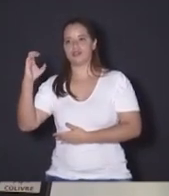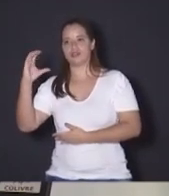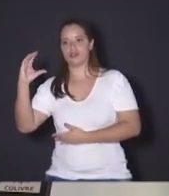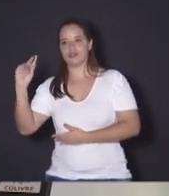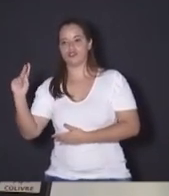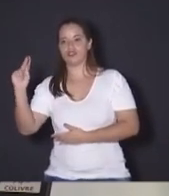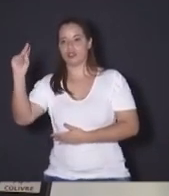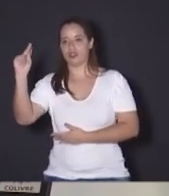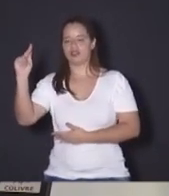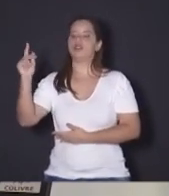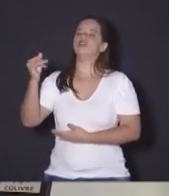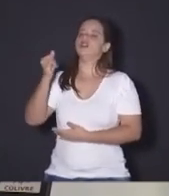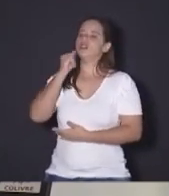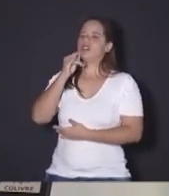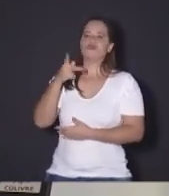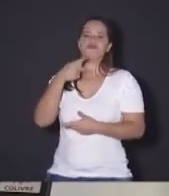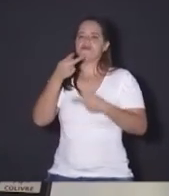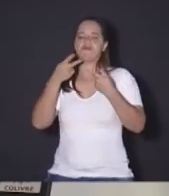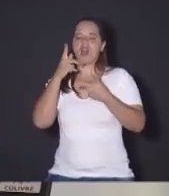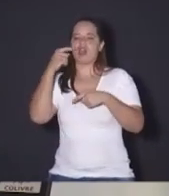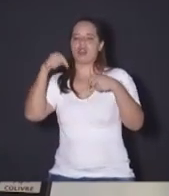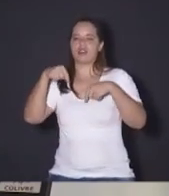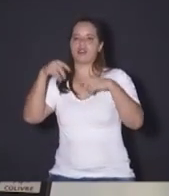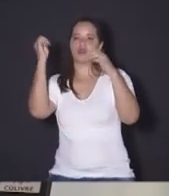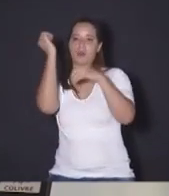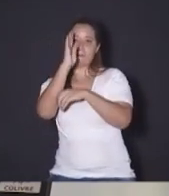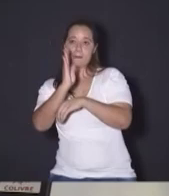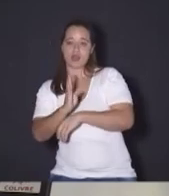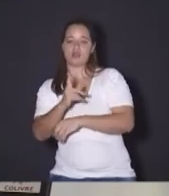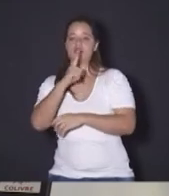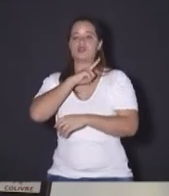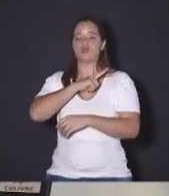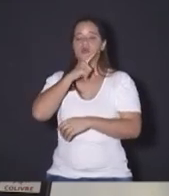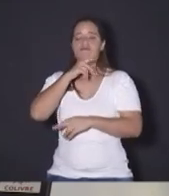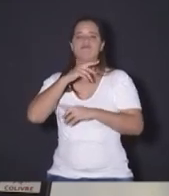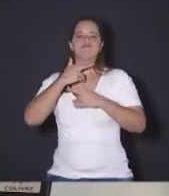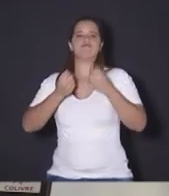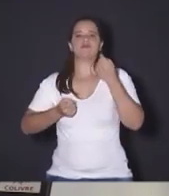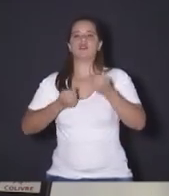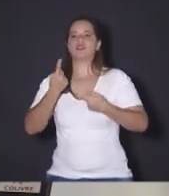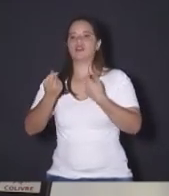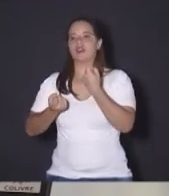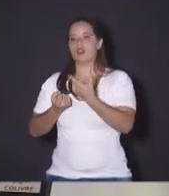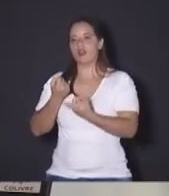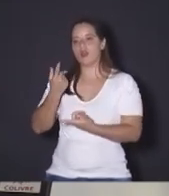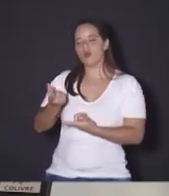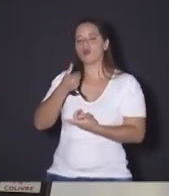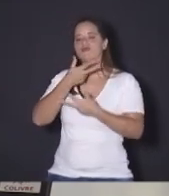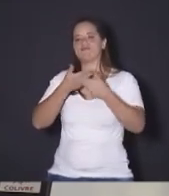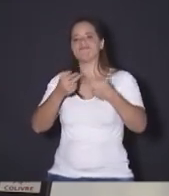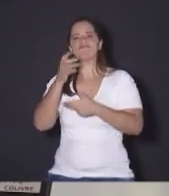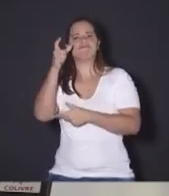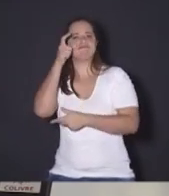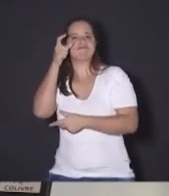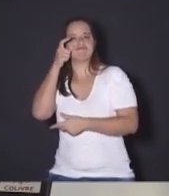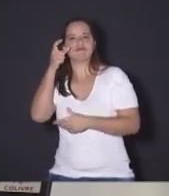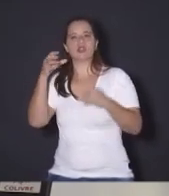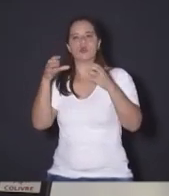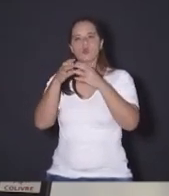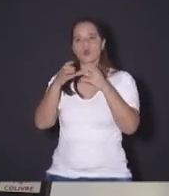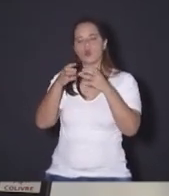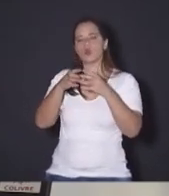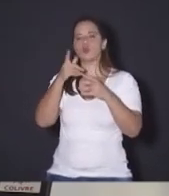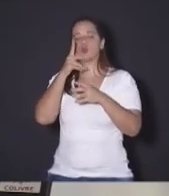e felizmente é a gente tem algumas iniciativas bastante interessantes grupo de